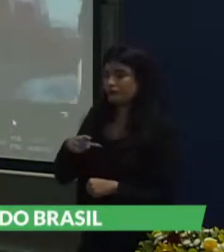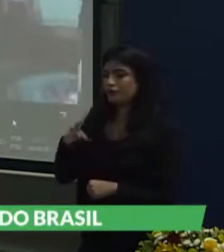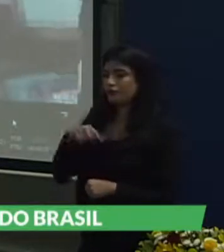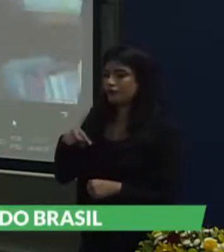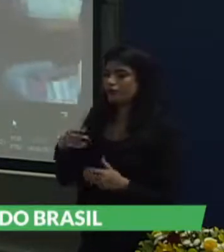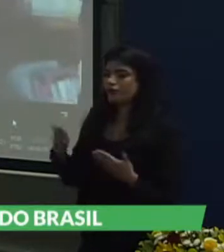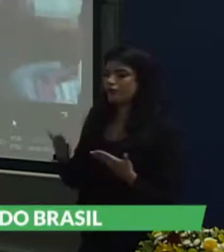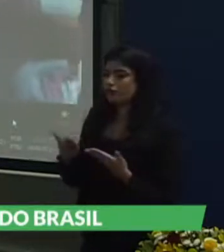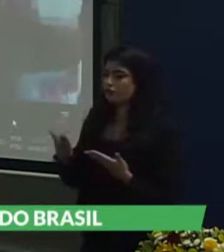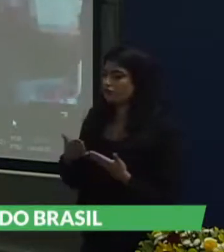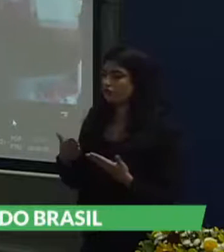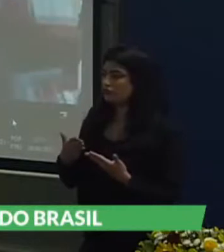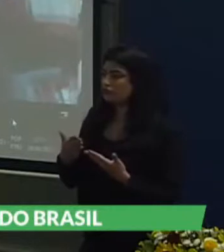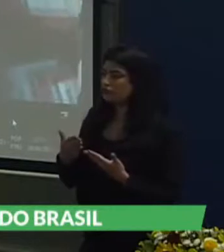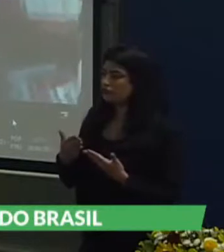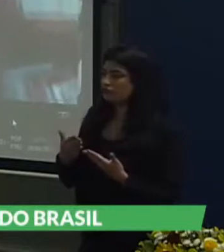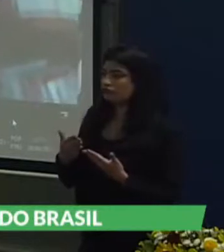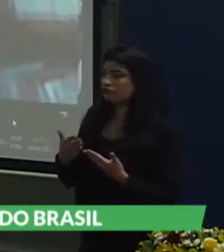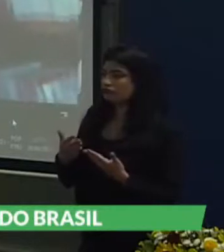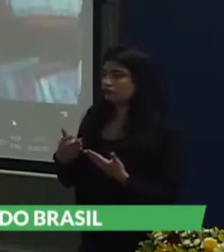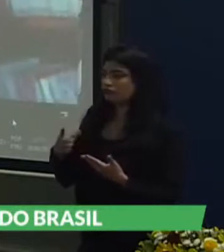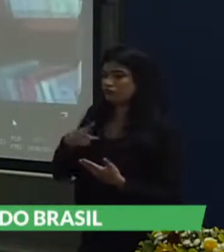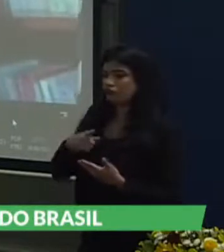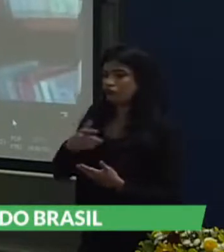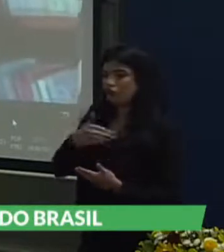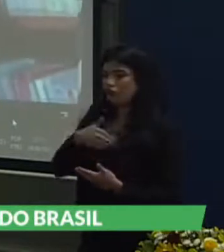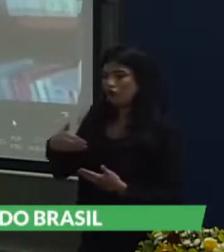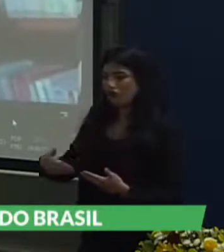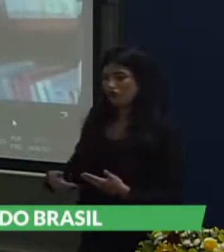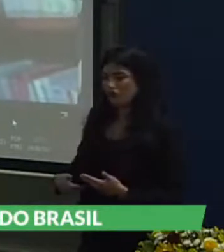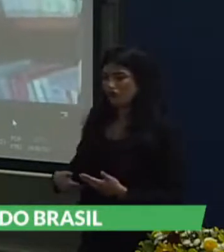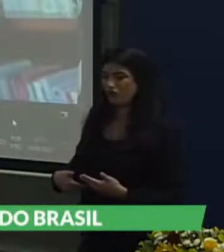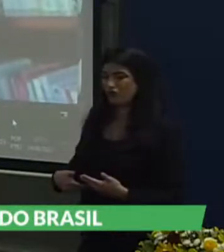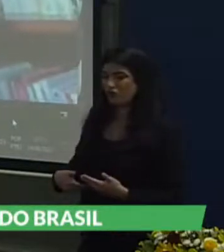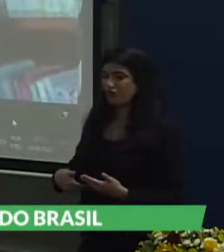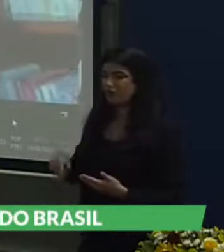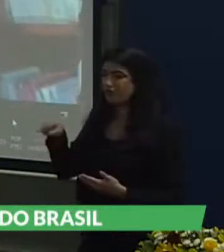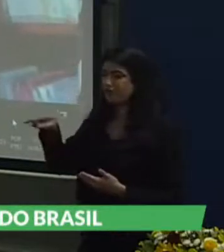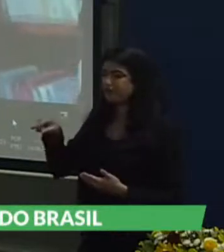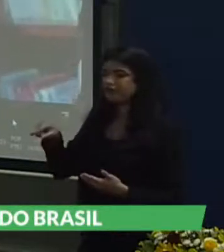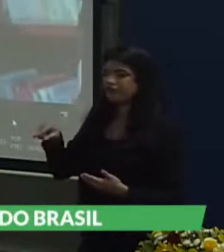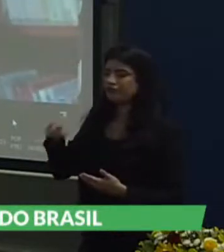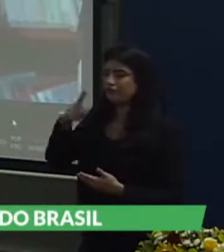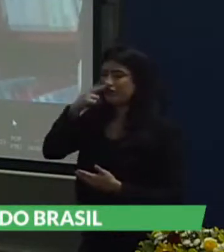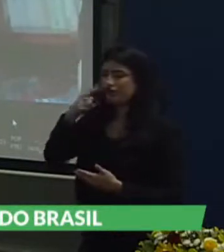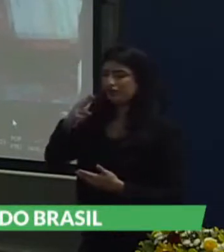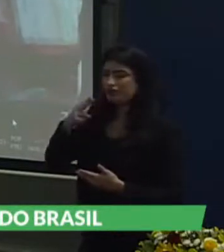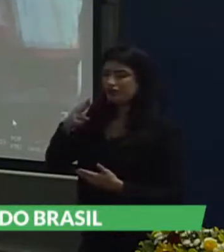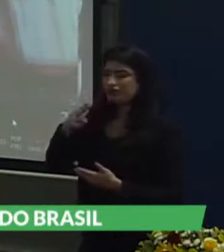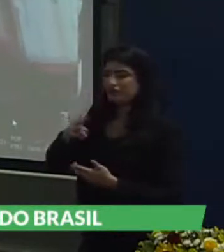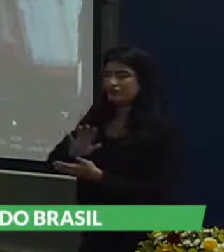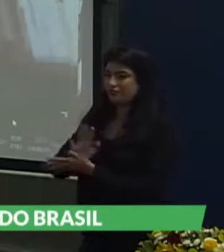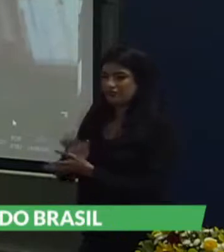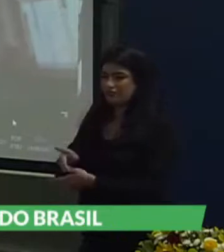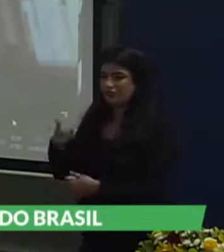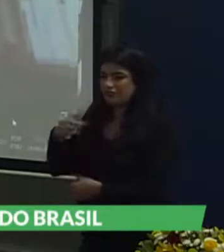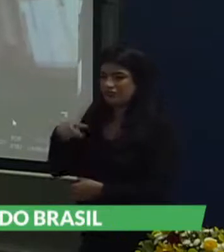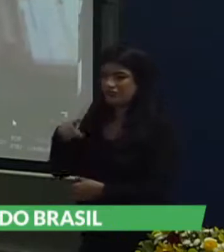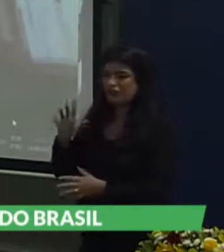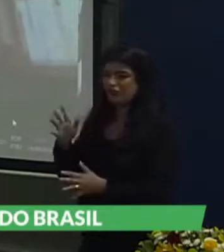Atualmente, né, com um governo que destrói aquilo que durante décadas